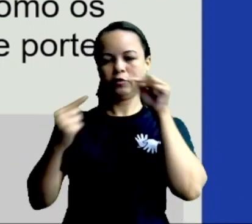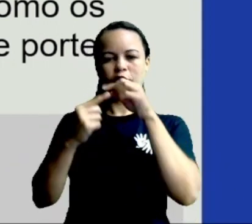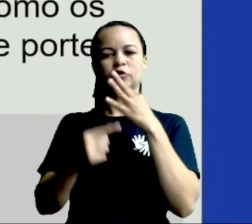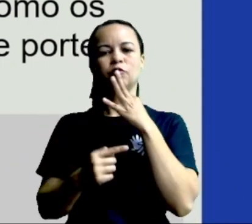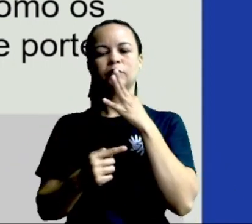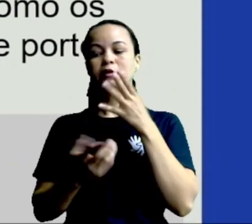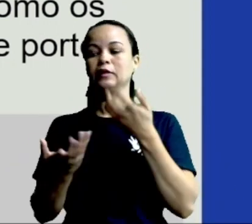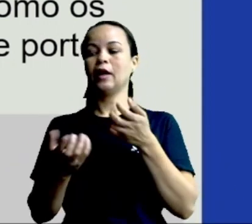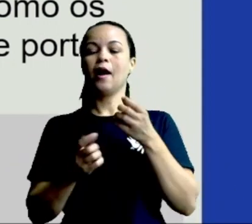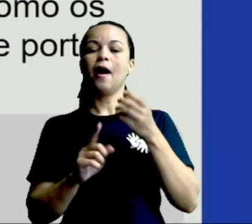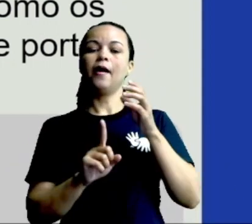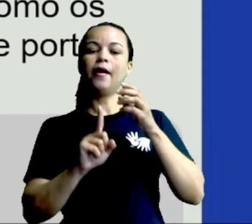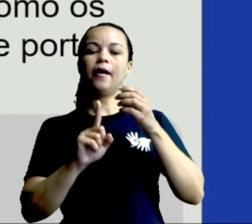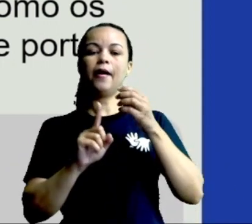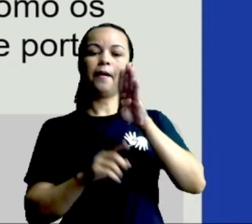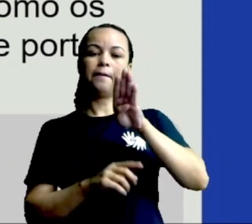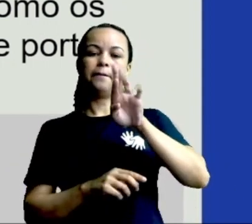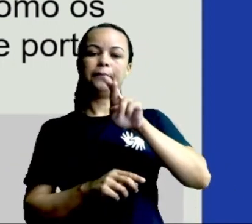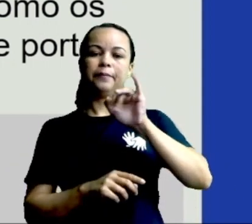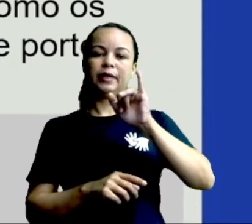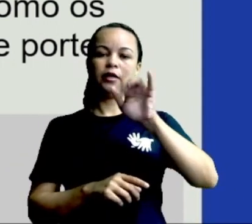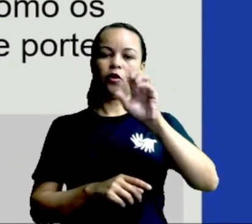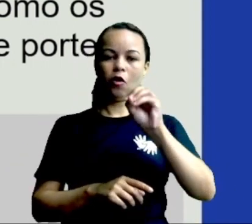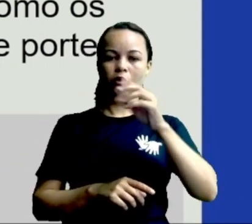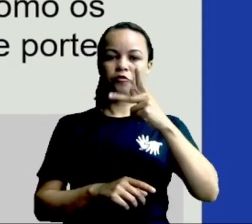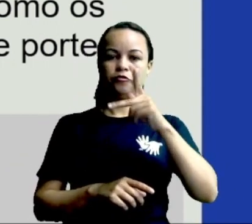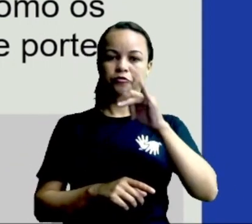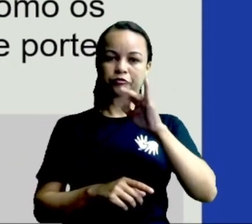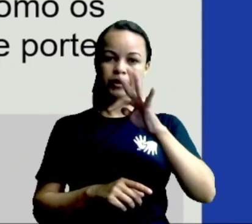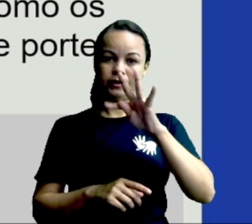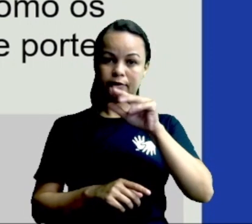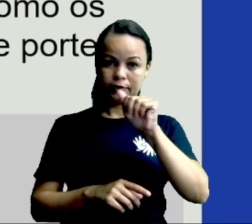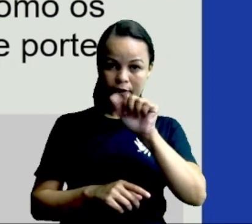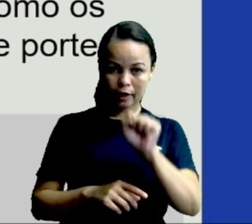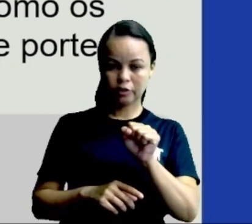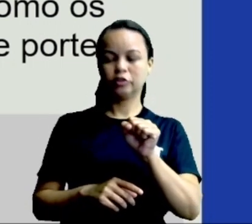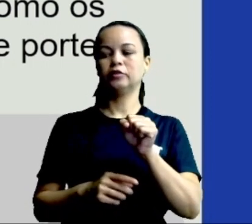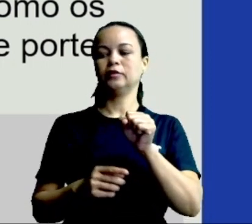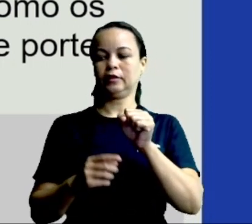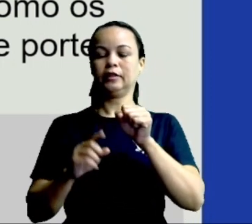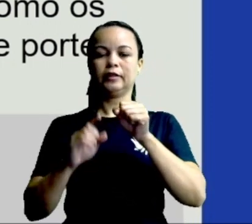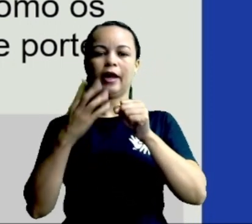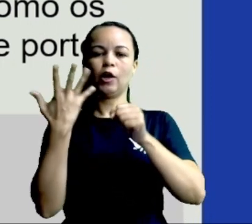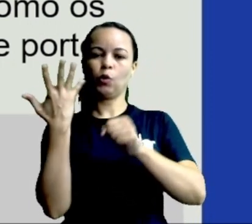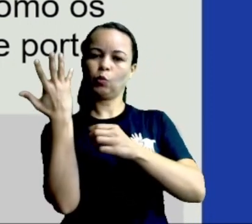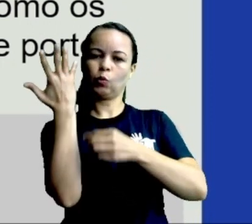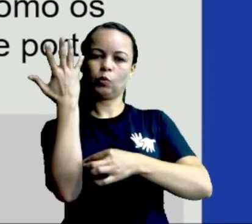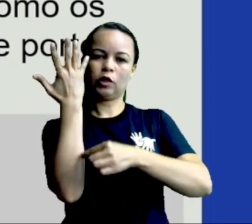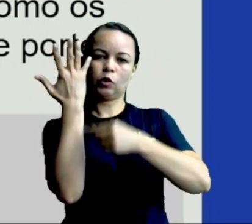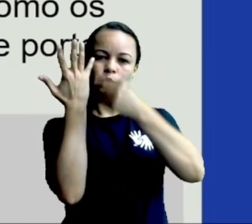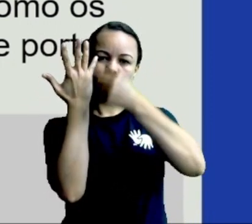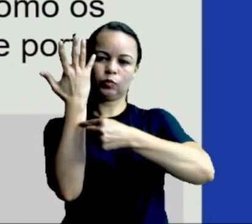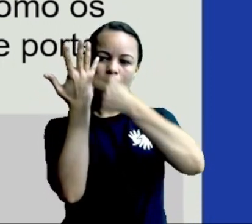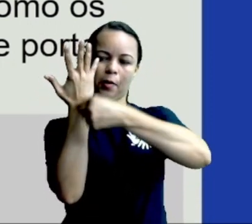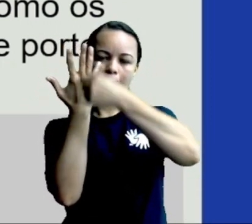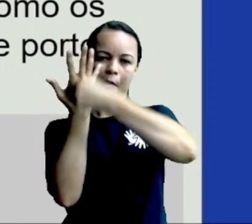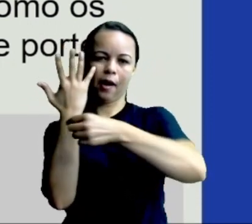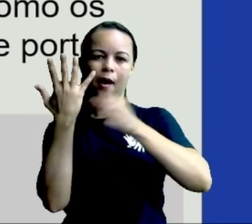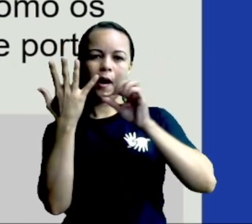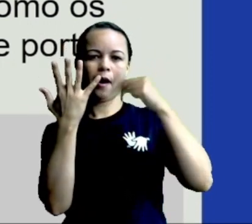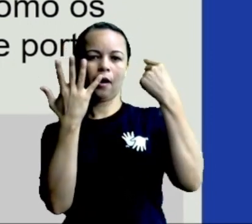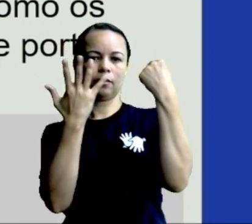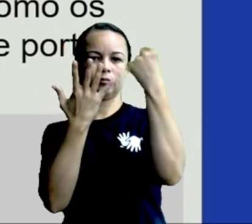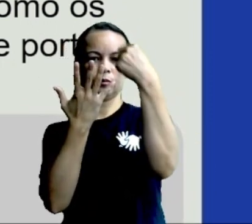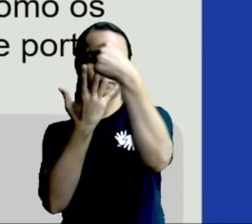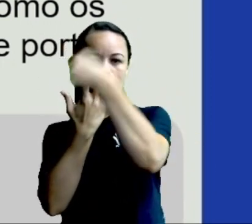e pteridófitas. Fica essa informação que é muito relevante para o que a gente vai falar agora, tá? Qual é a habilidade que a gente